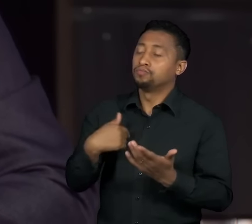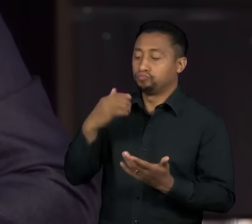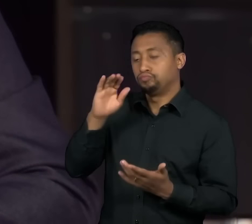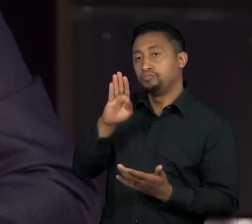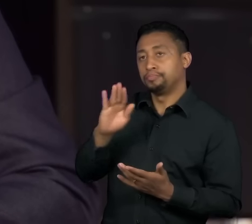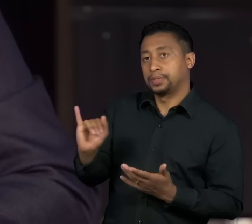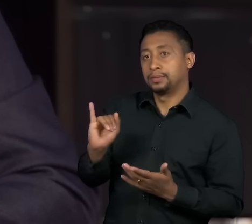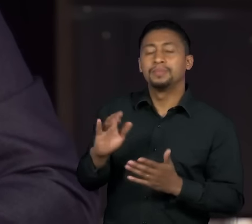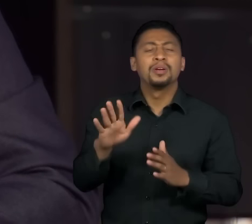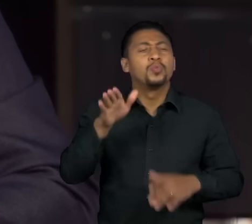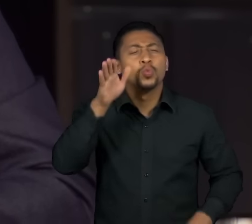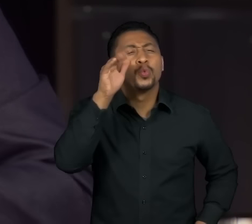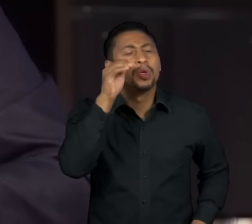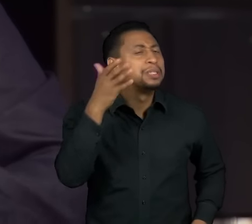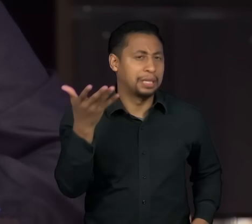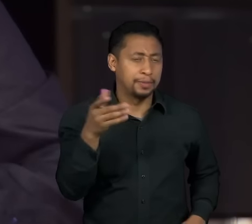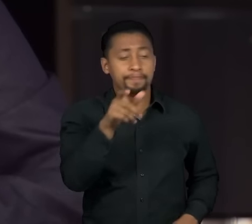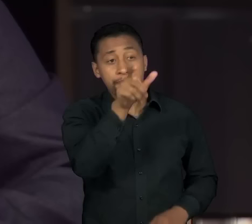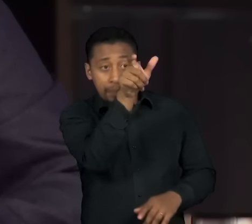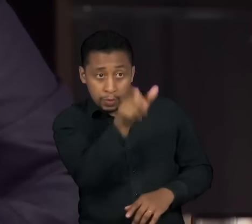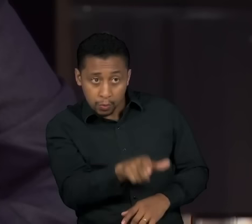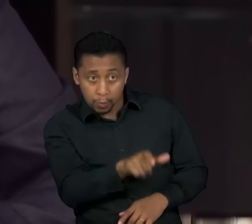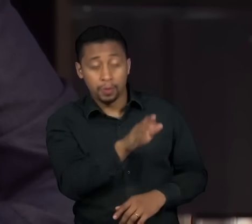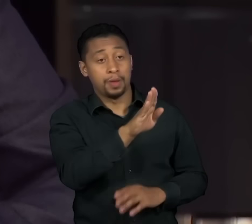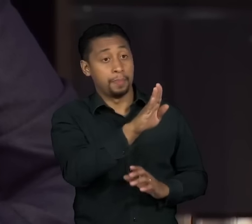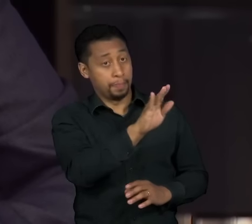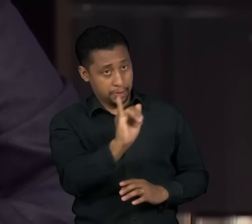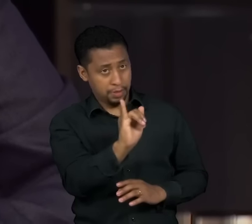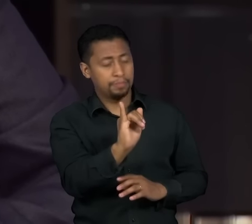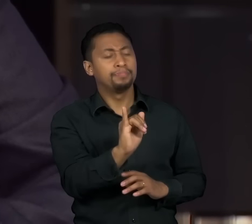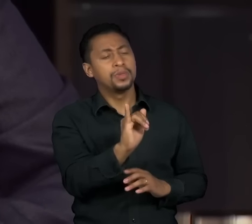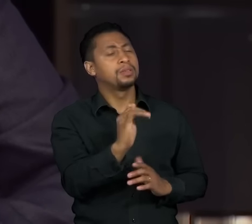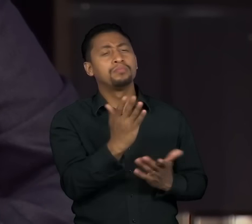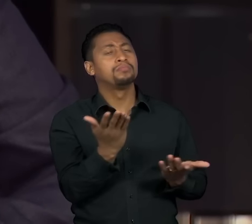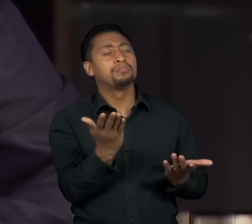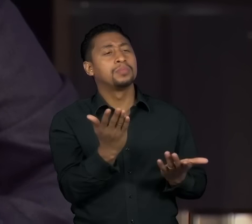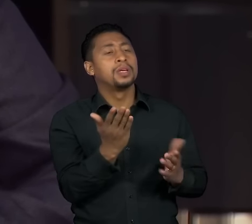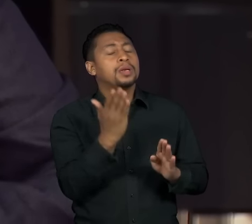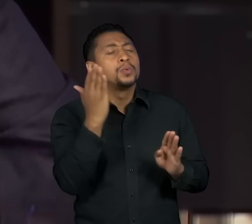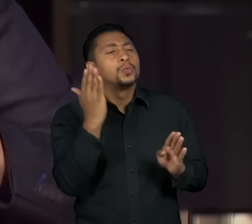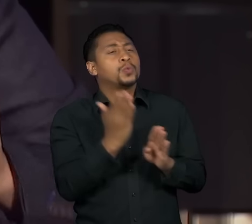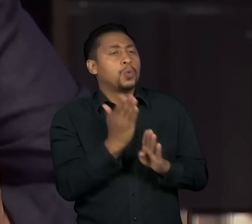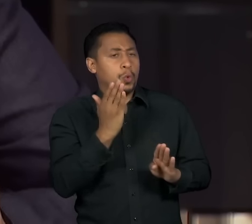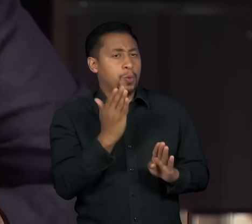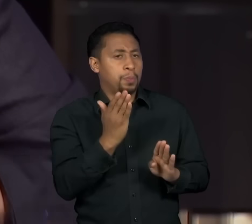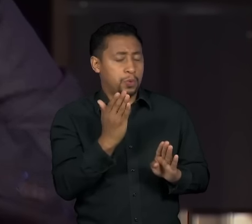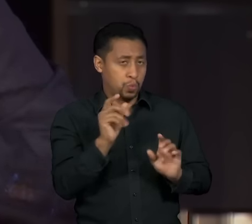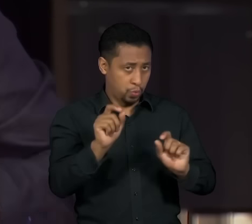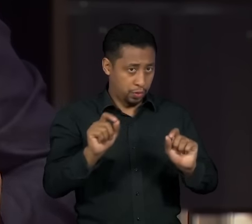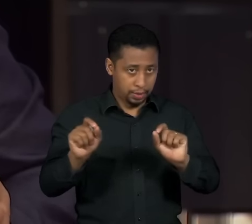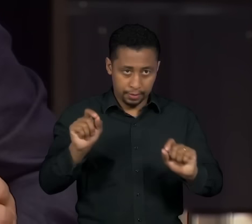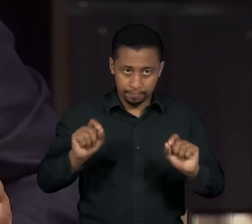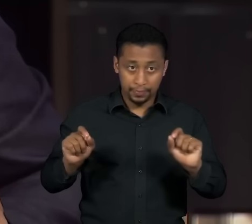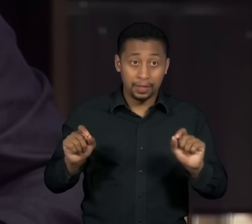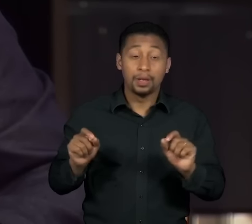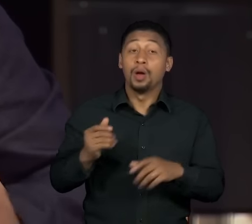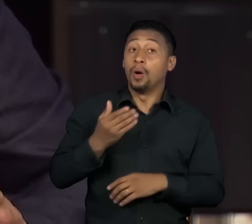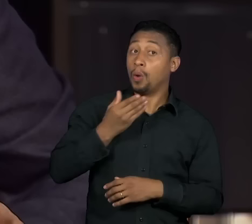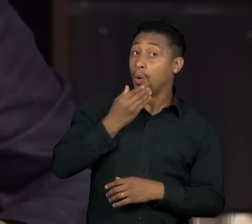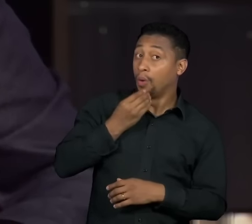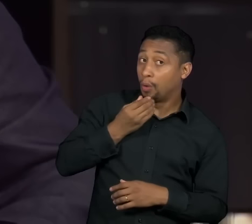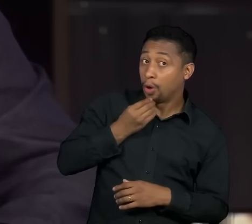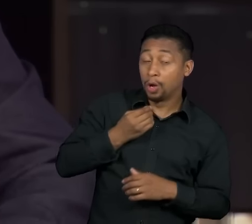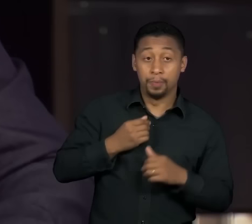A pessoa que é bissexual, ela descobre que os homens e as mulheres